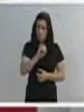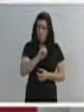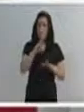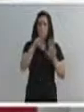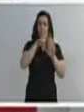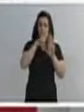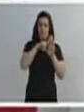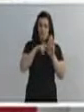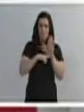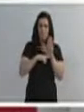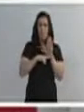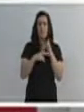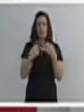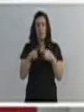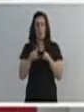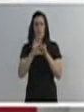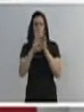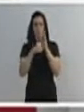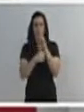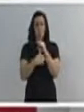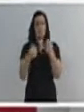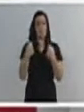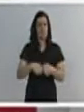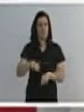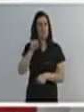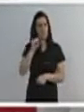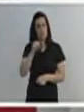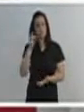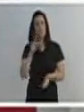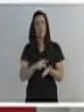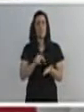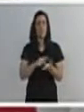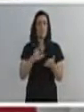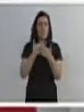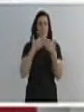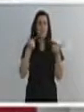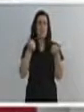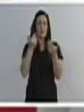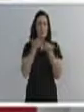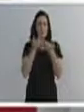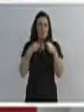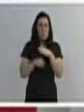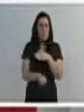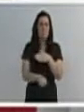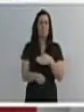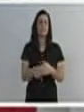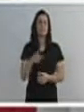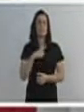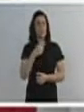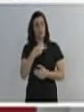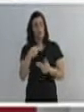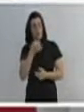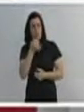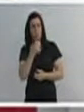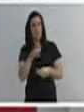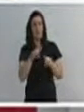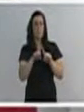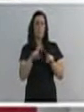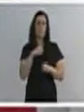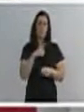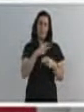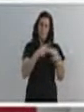medidas, elas precisam sim ser melhor aprofundadas. Tem muita coisa boa, mas tem